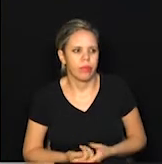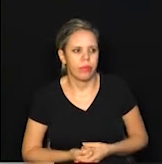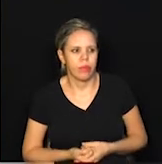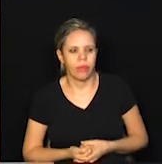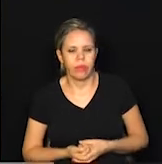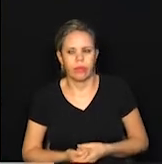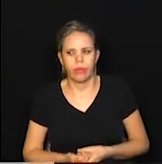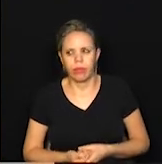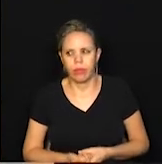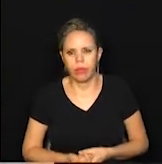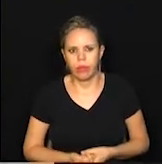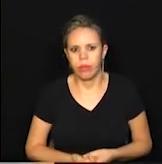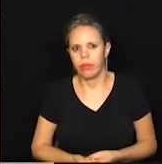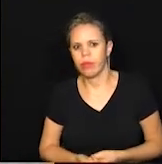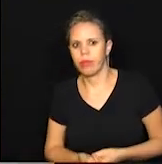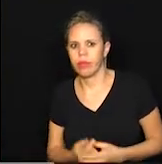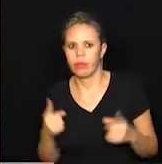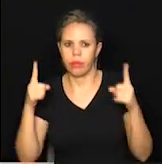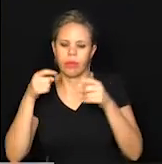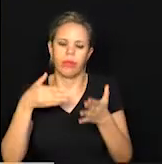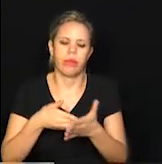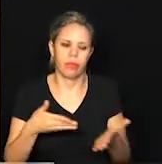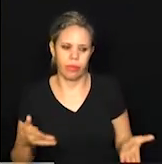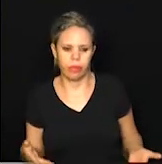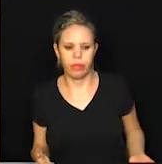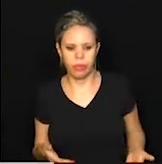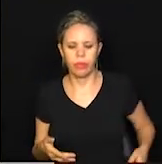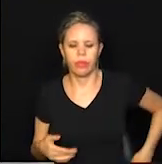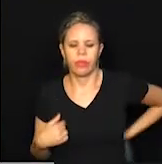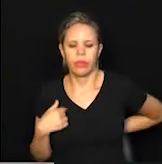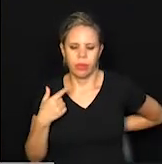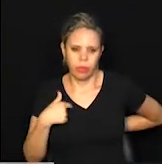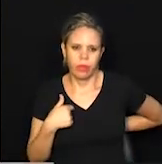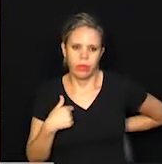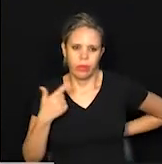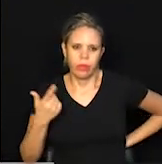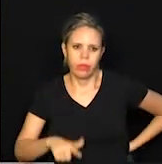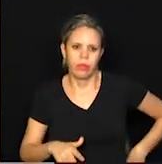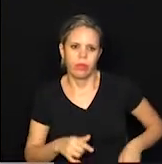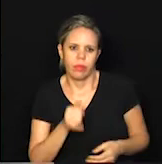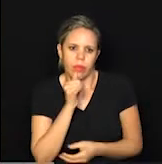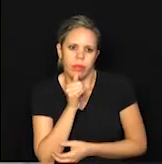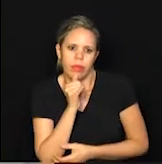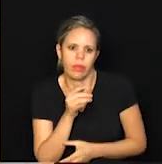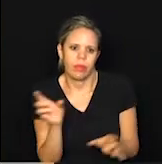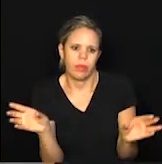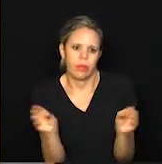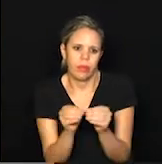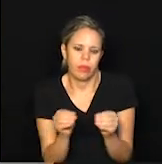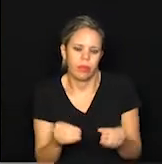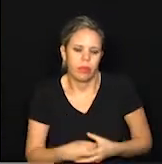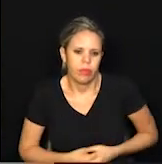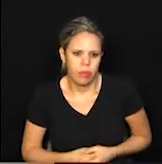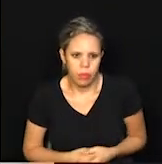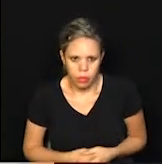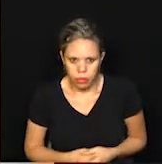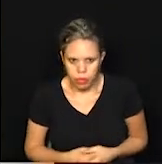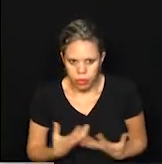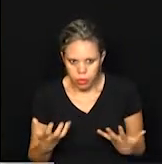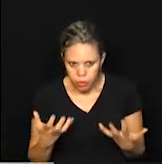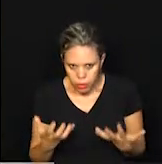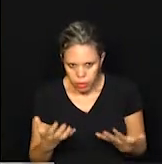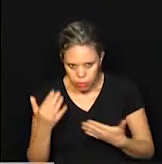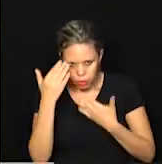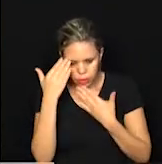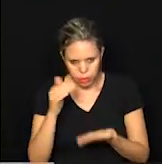Covid-19. É uma dificuldade muito grande. Eu, mais uma vez aqui, para me encerrar, eu quero